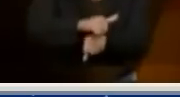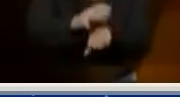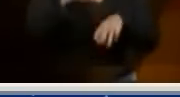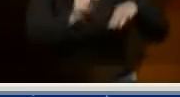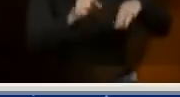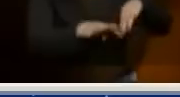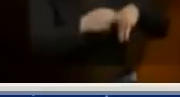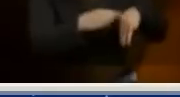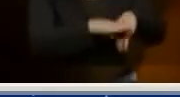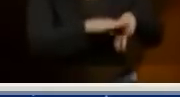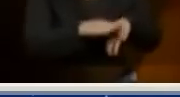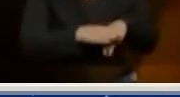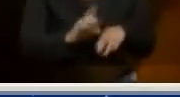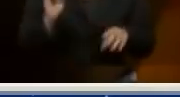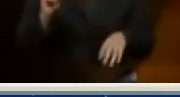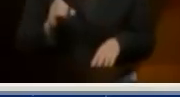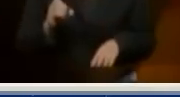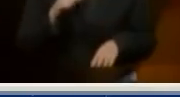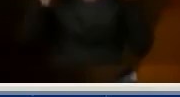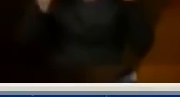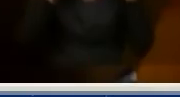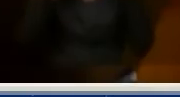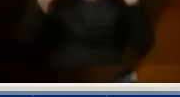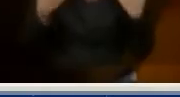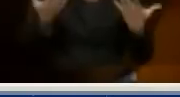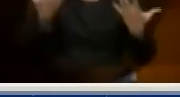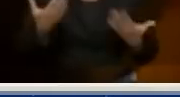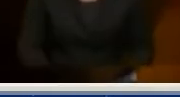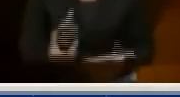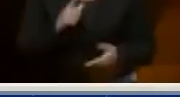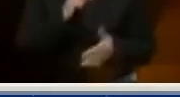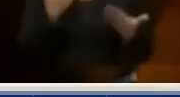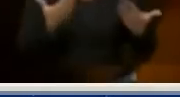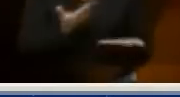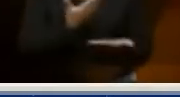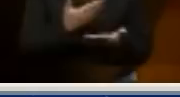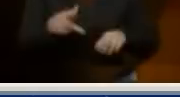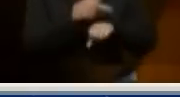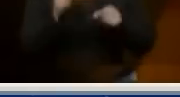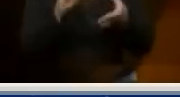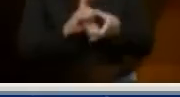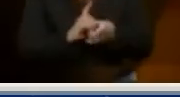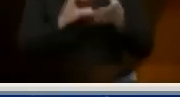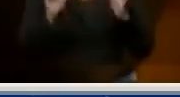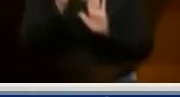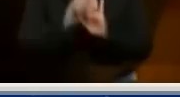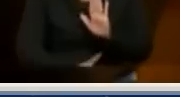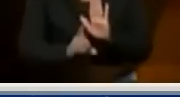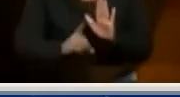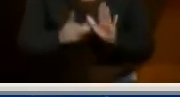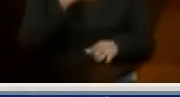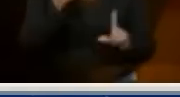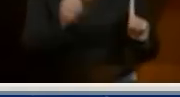ditatorial e sem nenhum lastro científico de segurança sanitária não se pode discutir é tratamentos